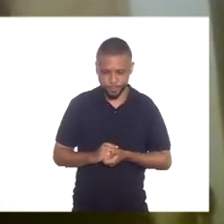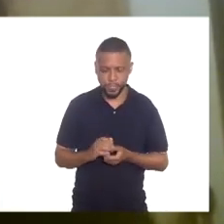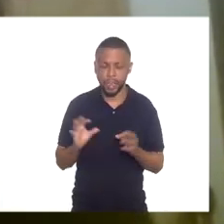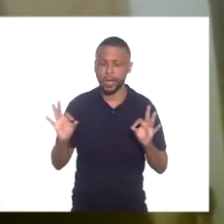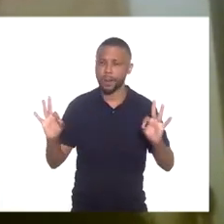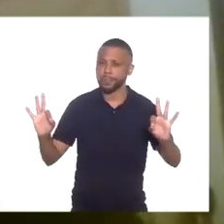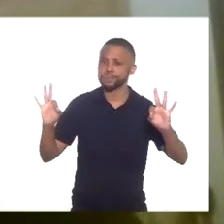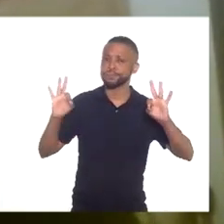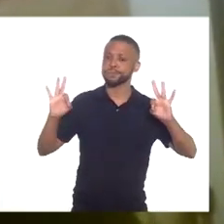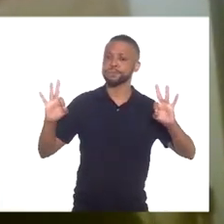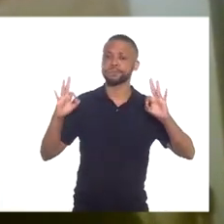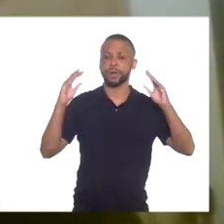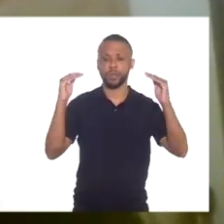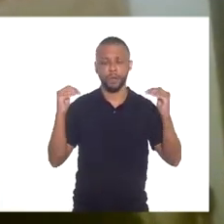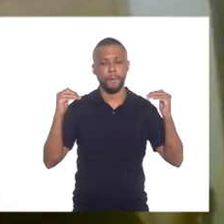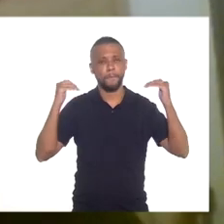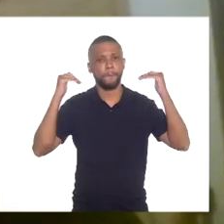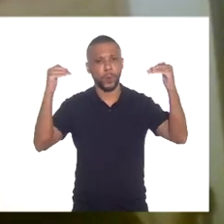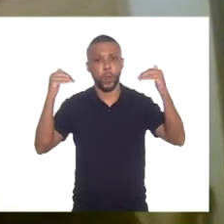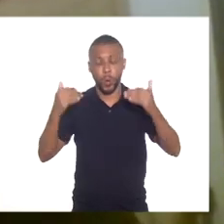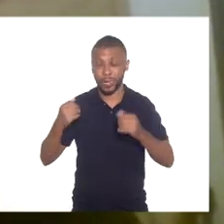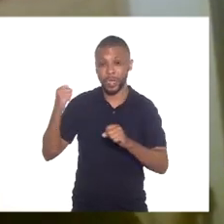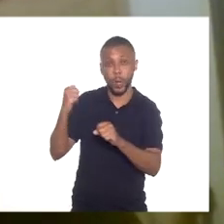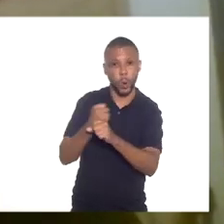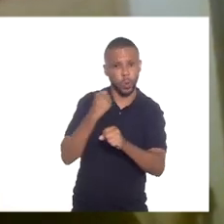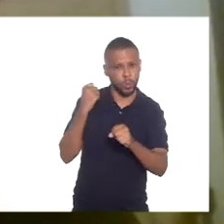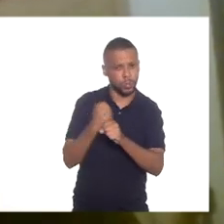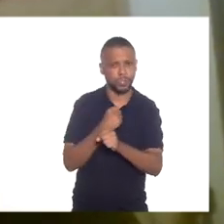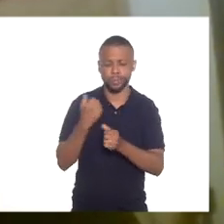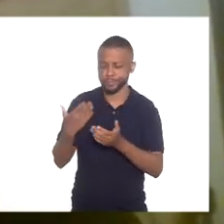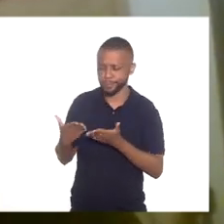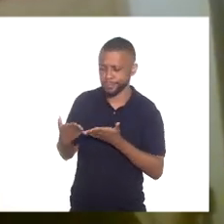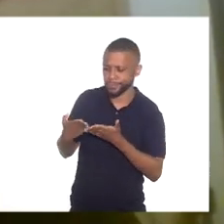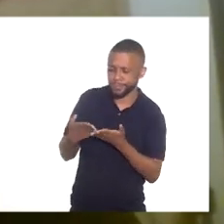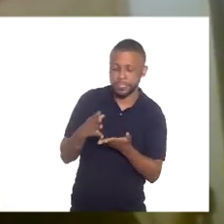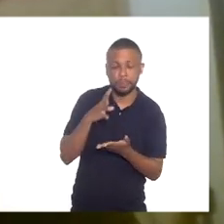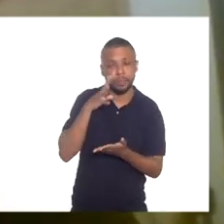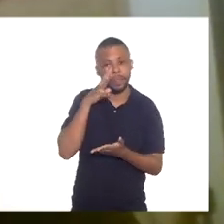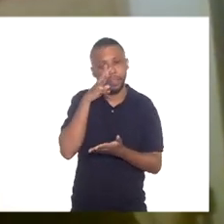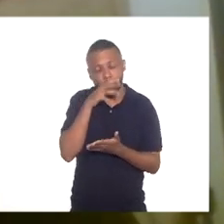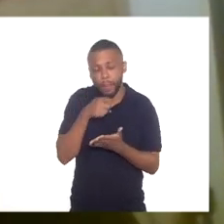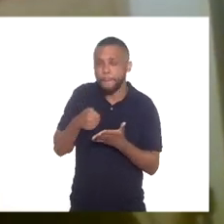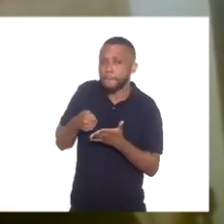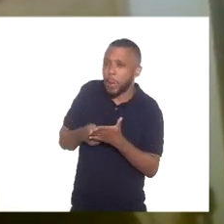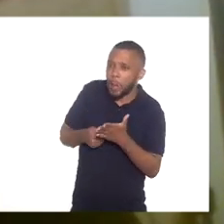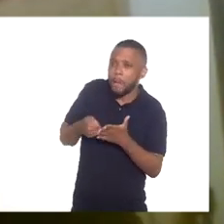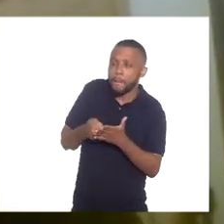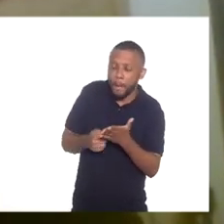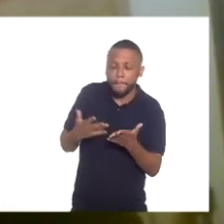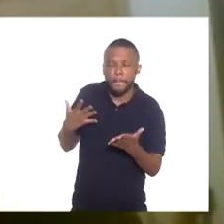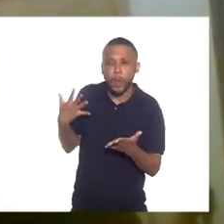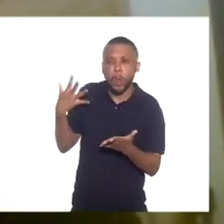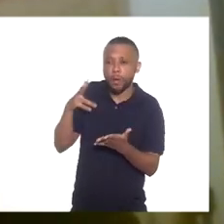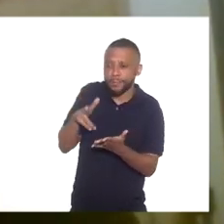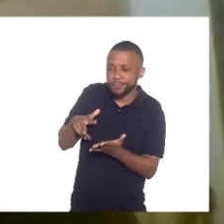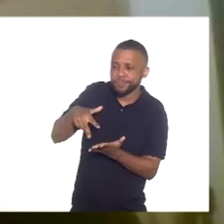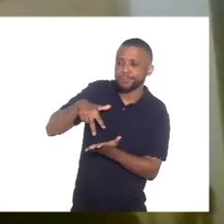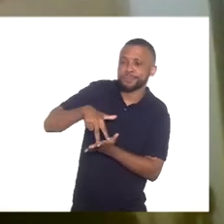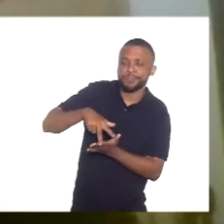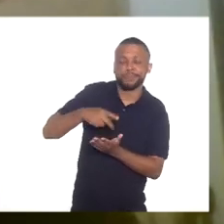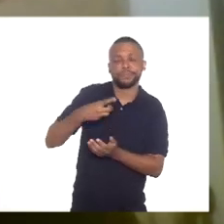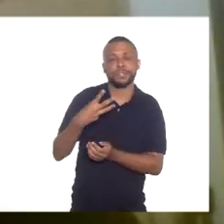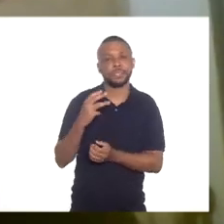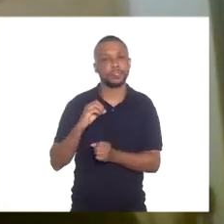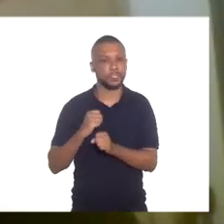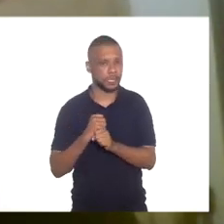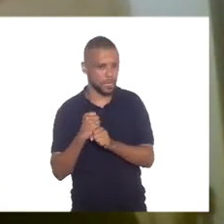top em construção naval, ela teve que persistir por 30 anos. Né? Quando a gente olha